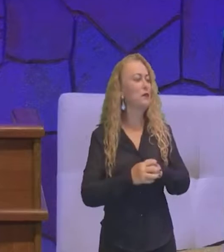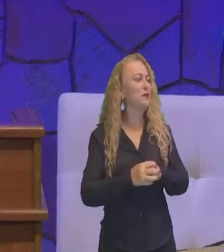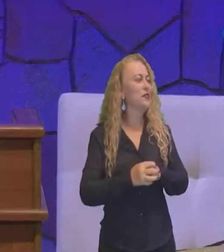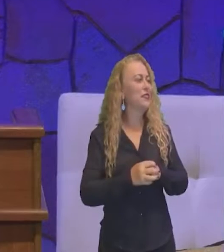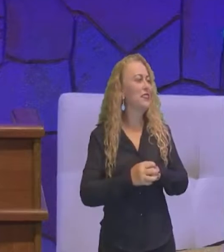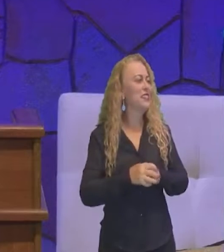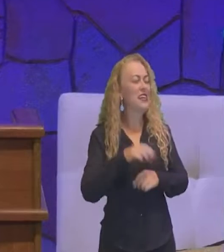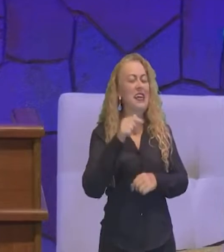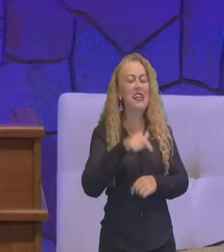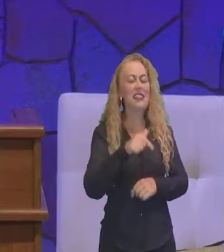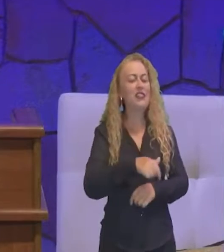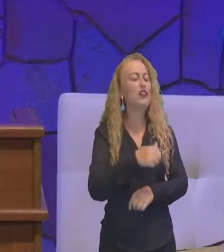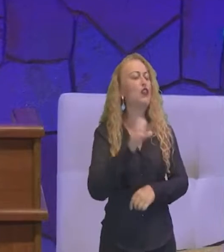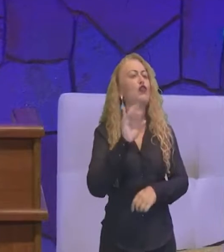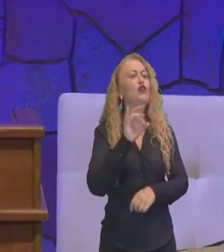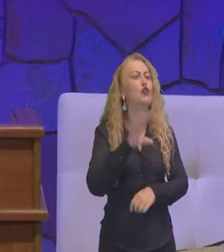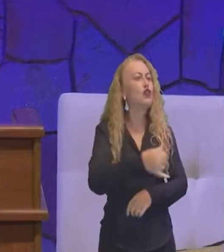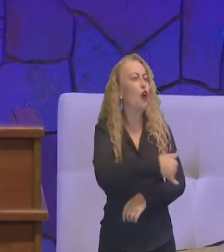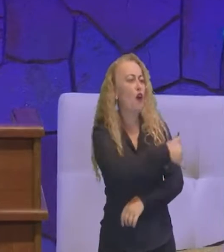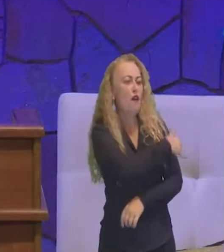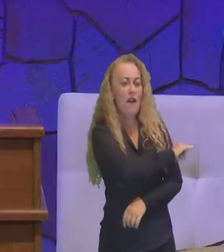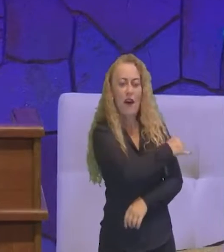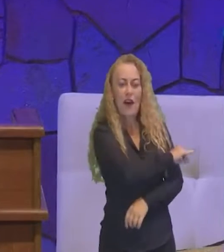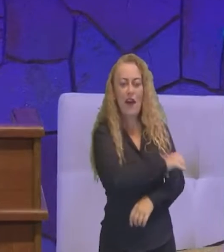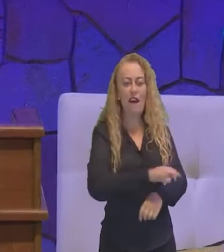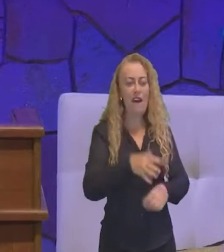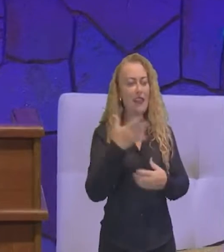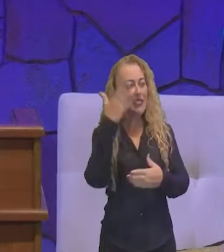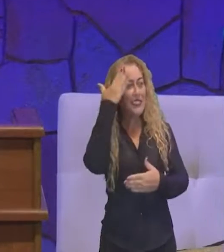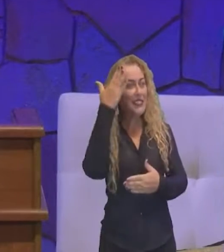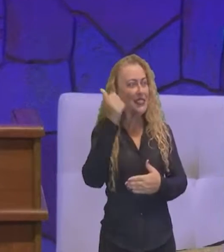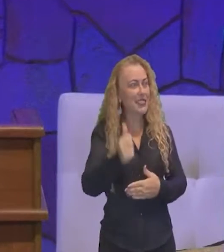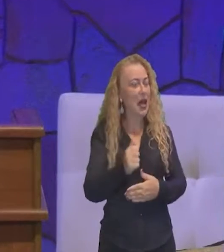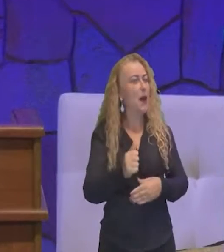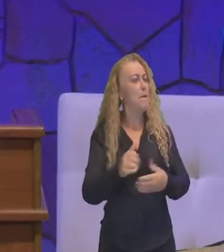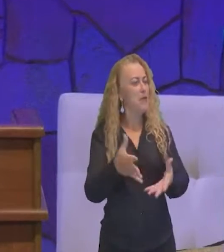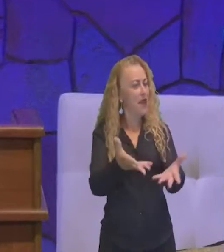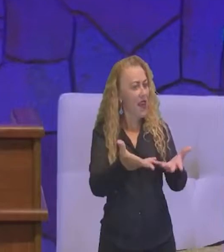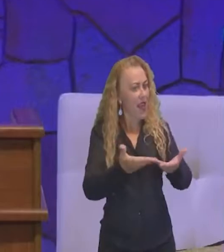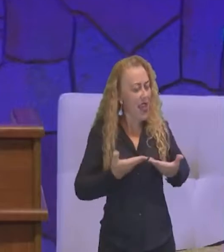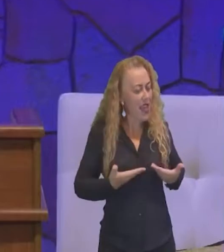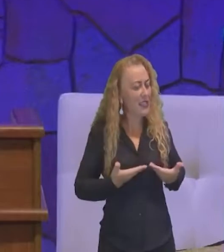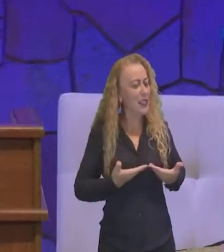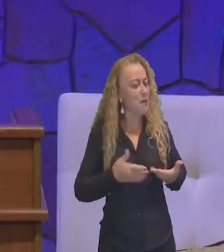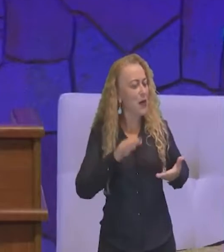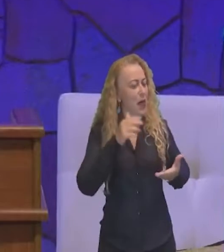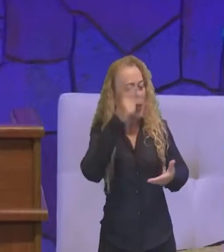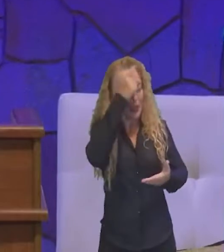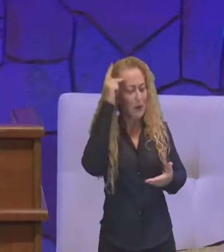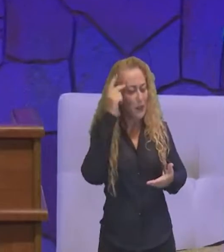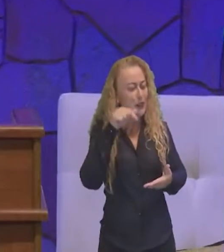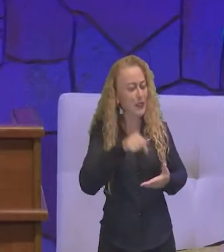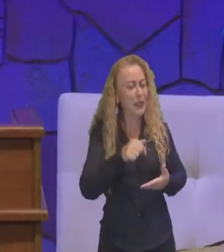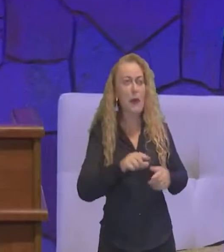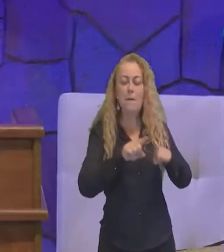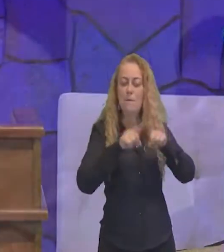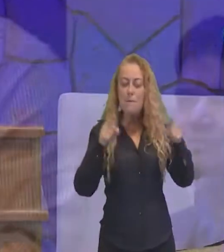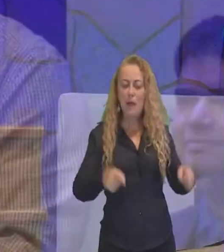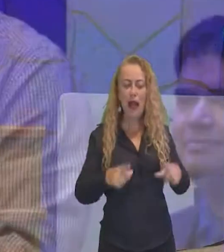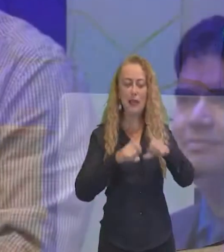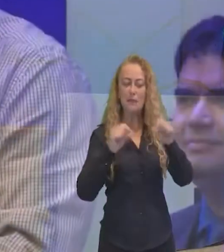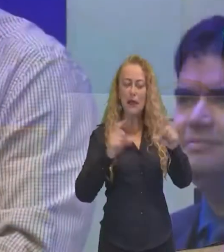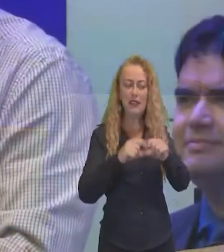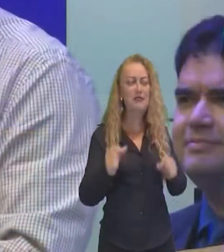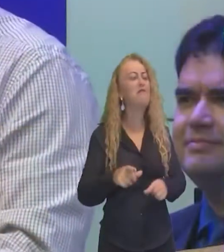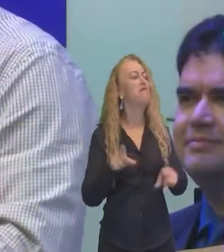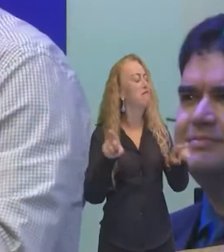os cariocas sabem receber, mas estou vendo que os brasilienses também recebem muito bem quem é forasteiro